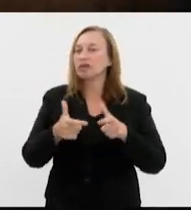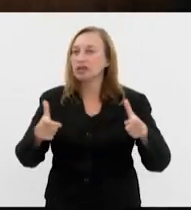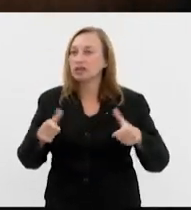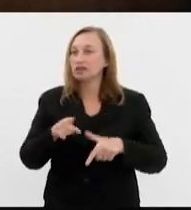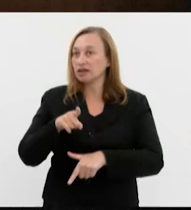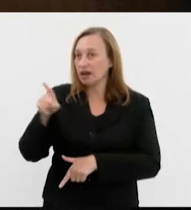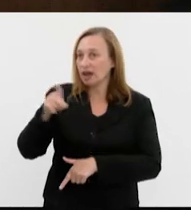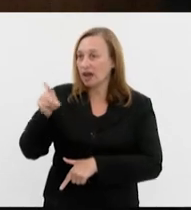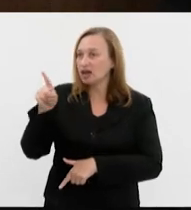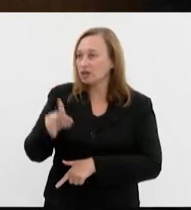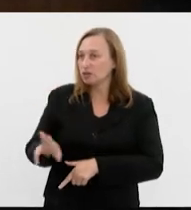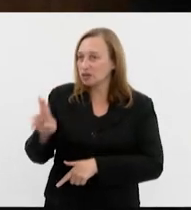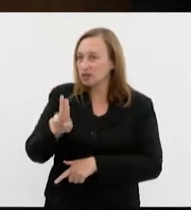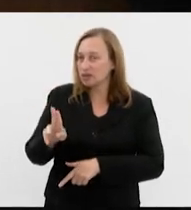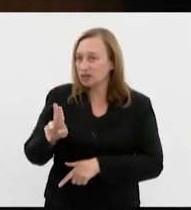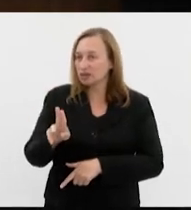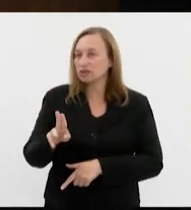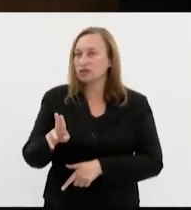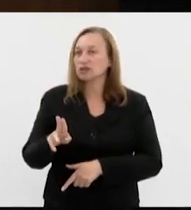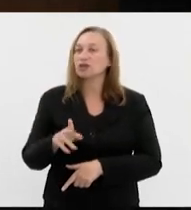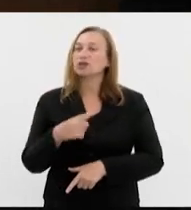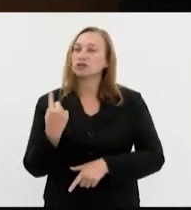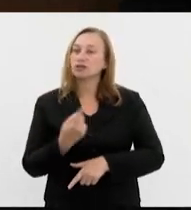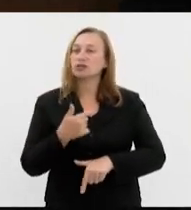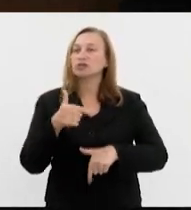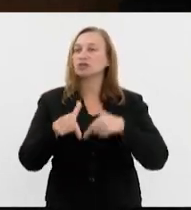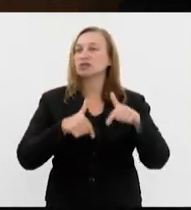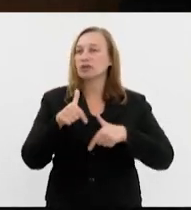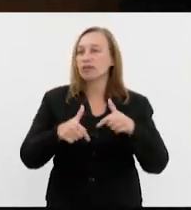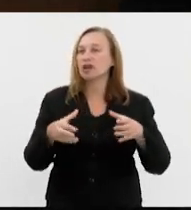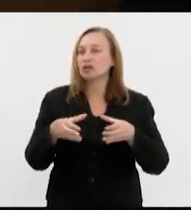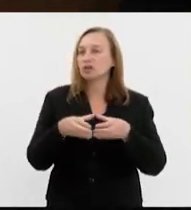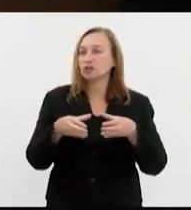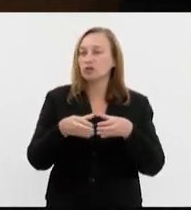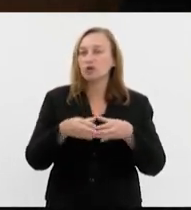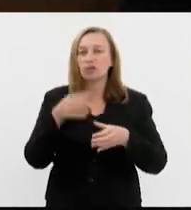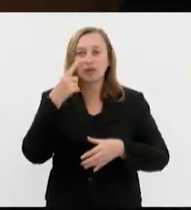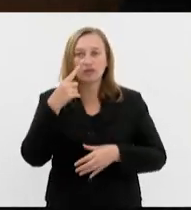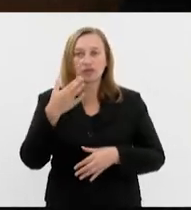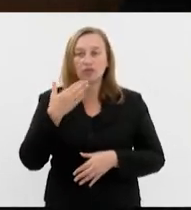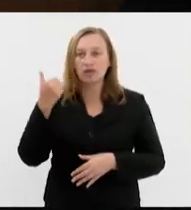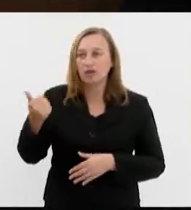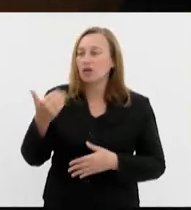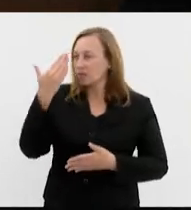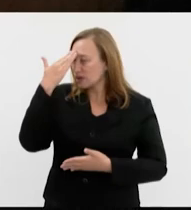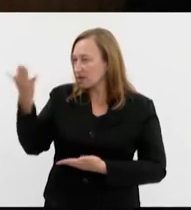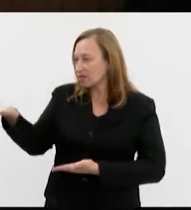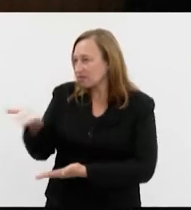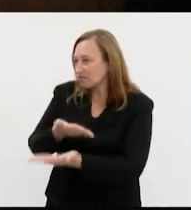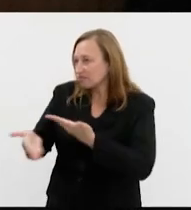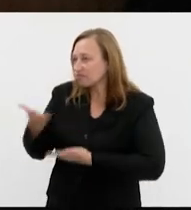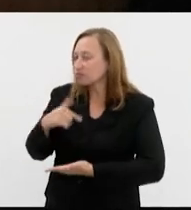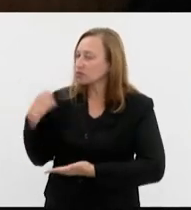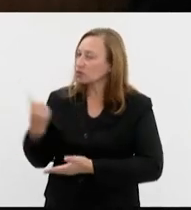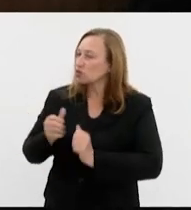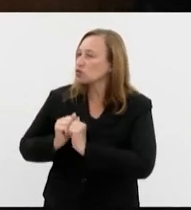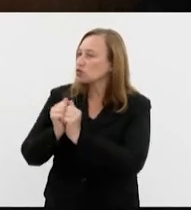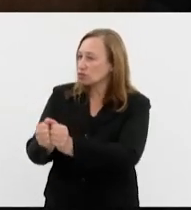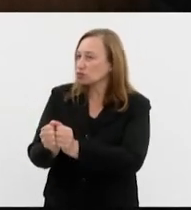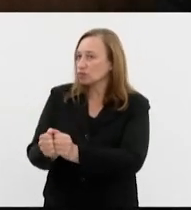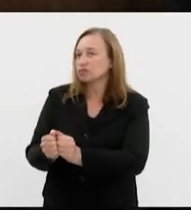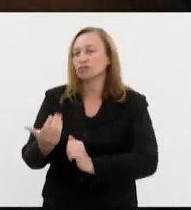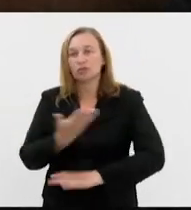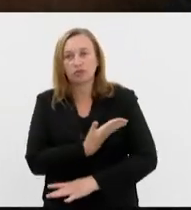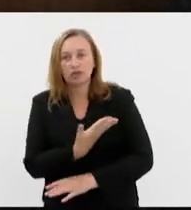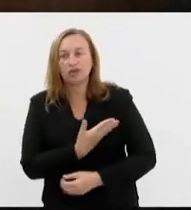gabinete para ver quais são as demandas e levar até os órgãos competentes. Marcelo, obrigado pela parceria e dizer que nós estamos juntos nessa batalha, meu